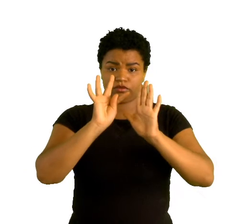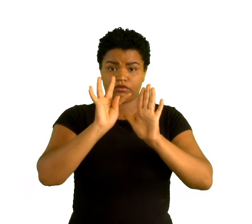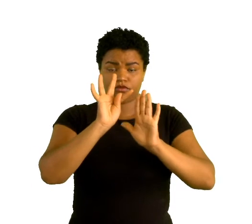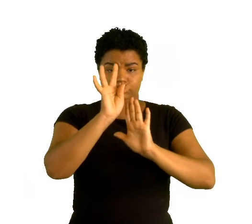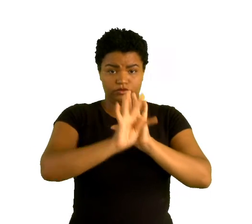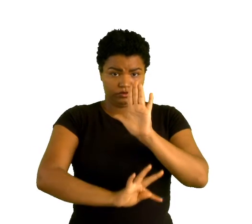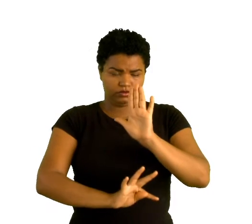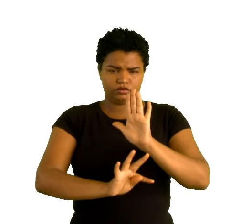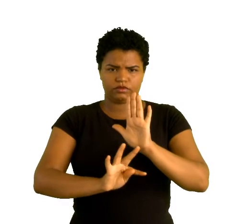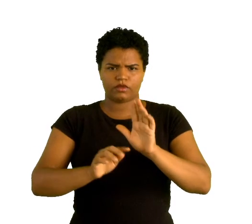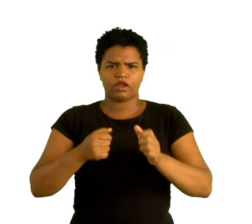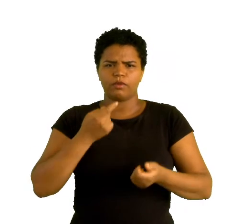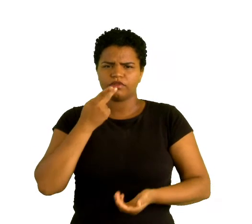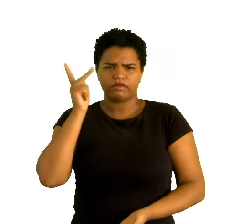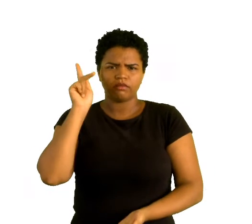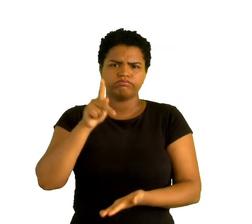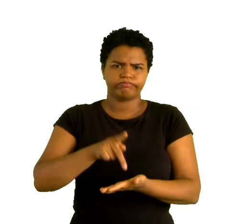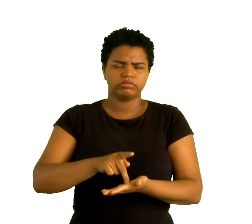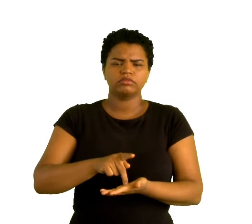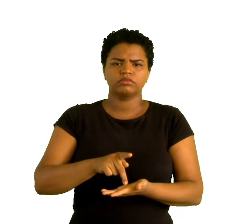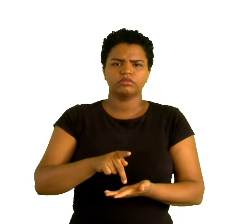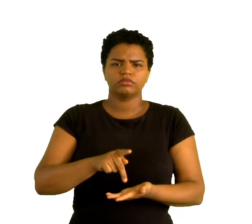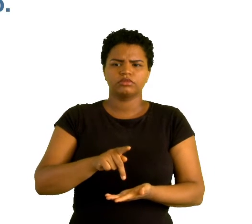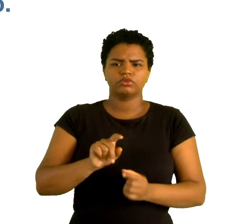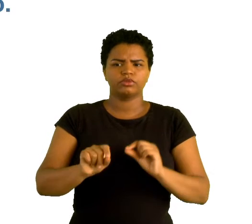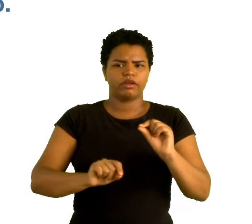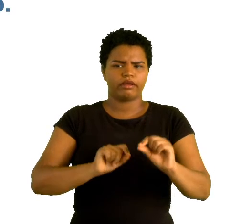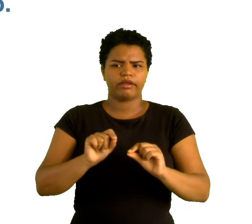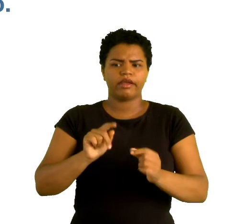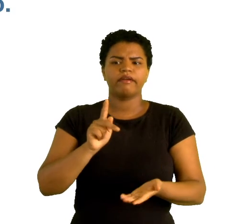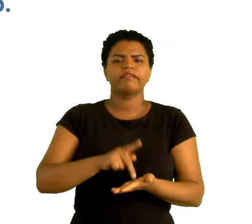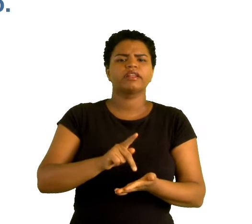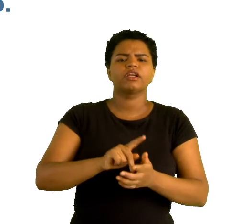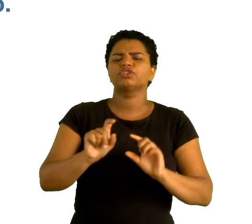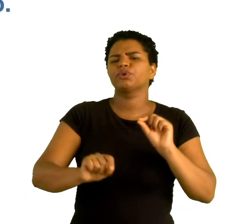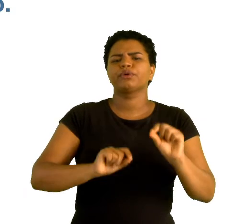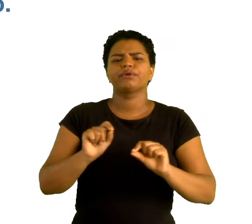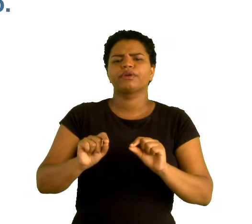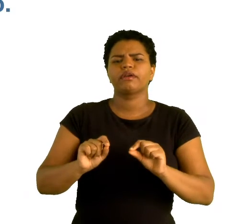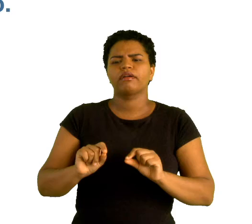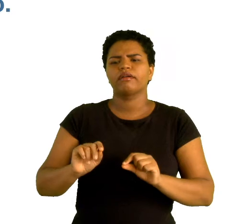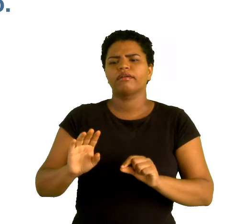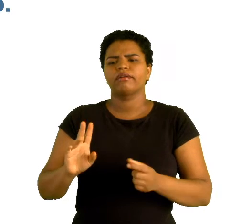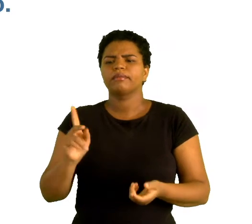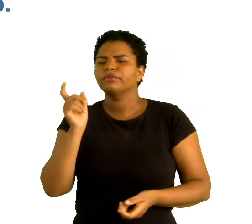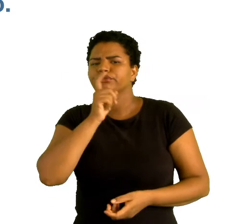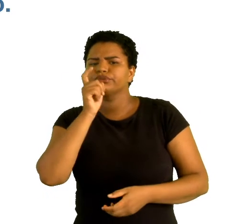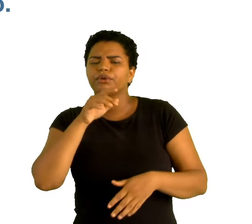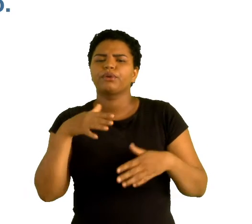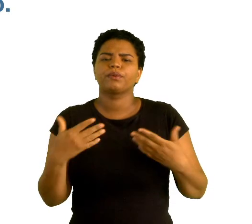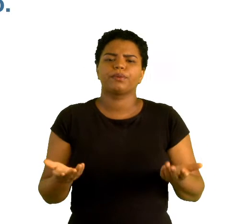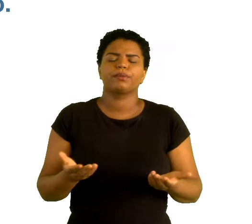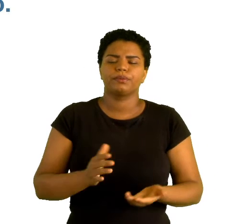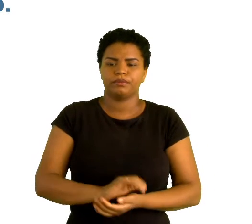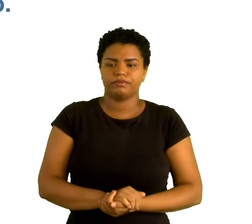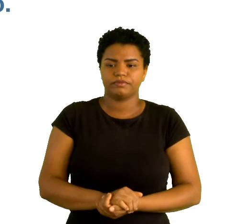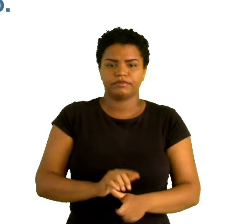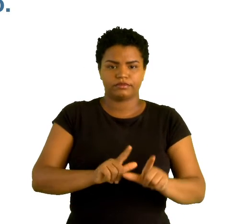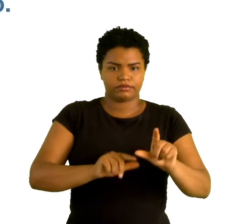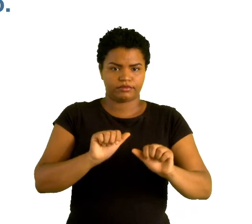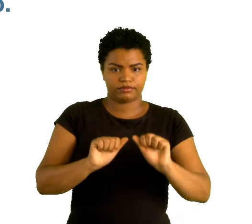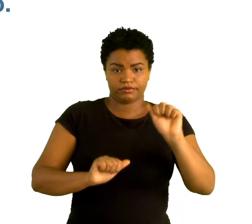eu posso afirmar que o que é verdade? O que é falso? Letra A.